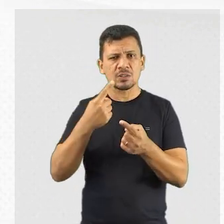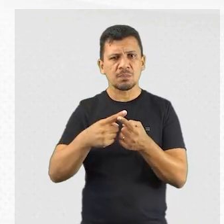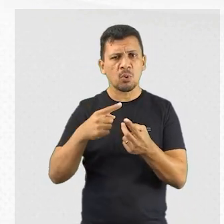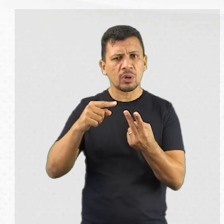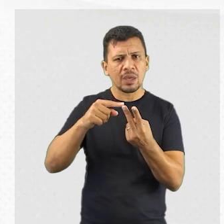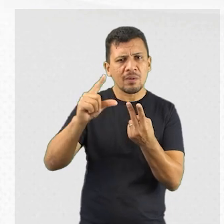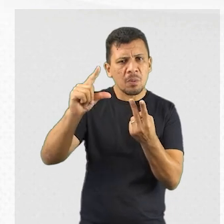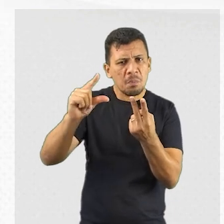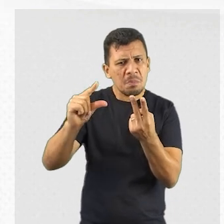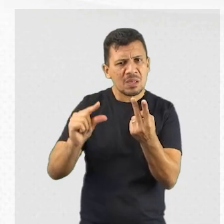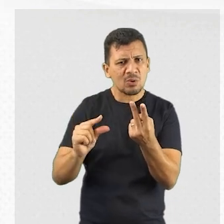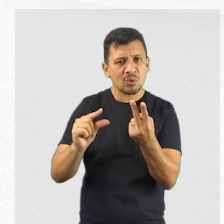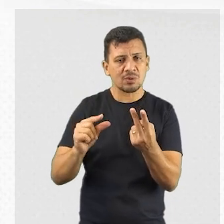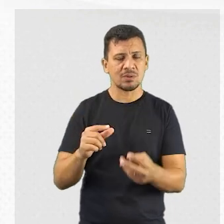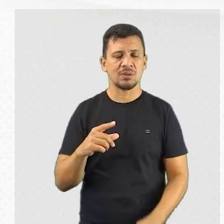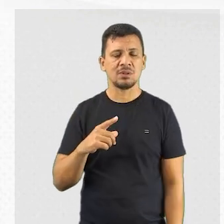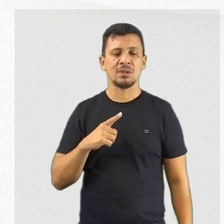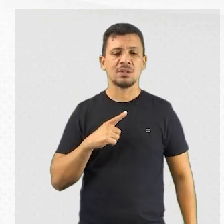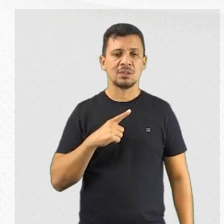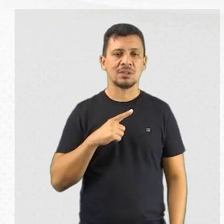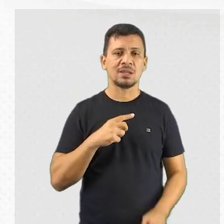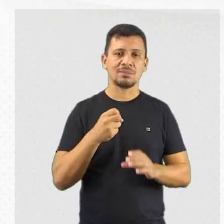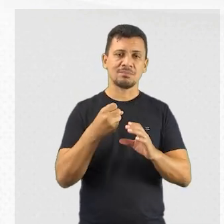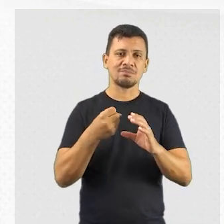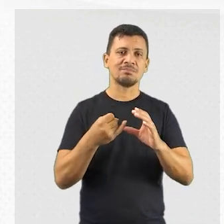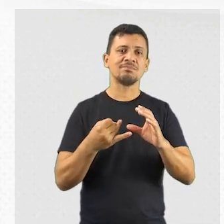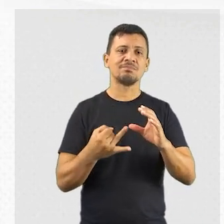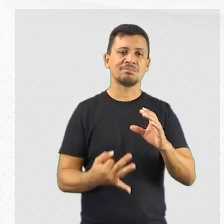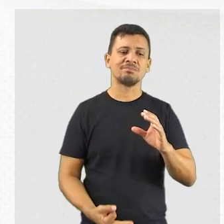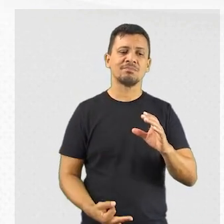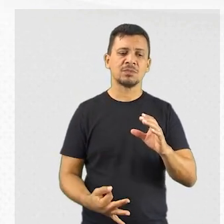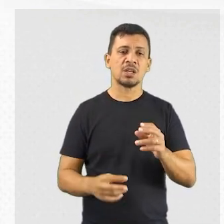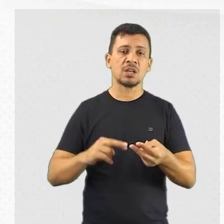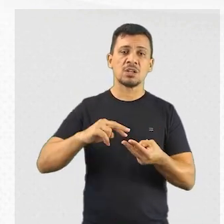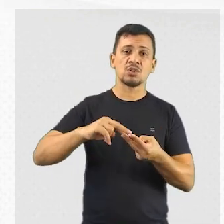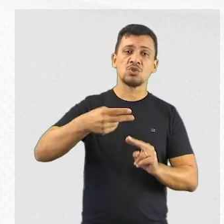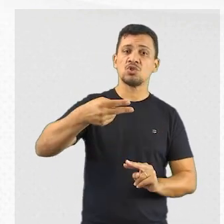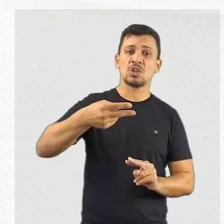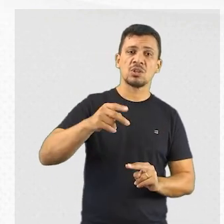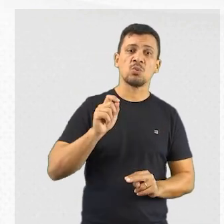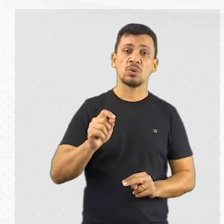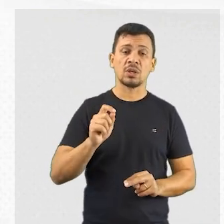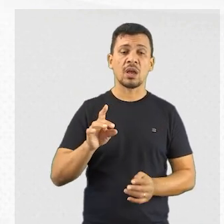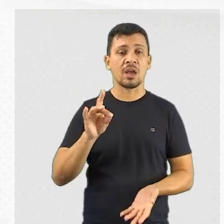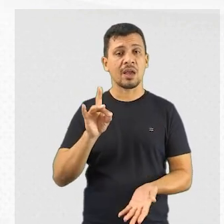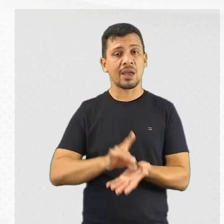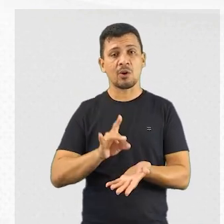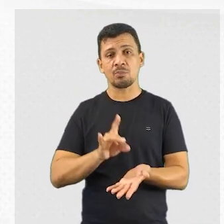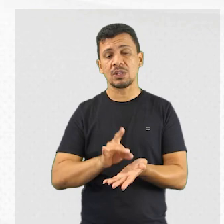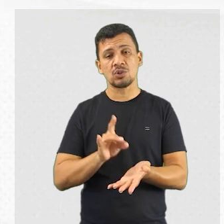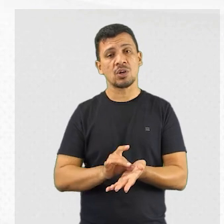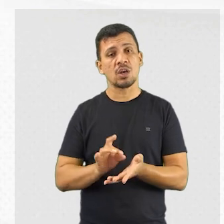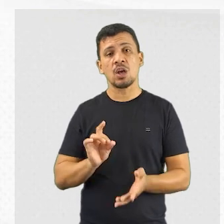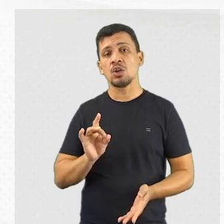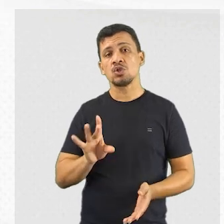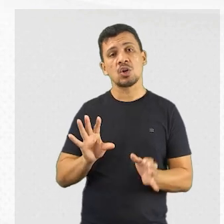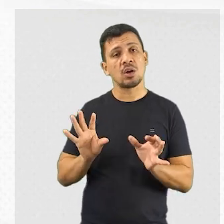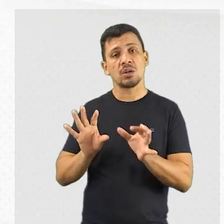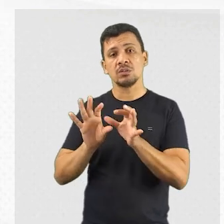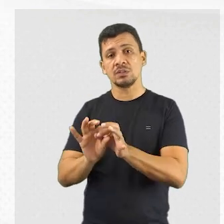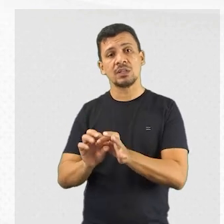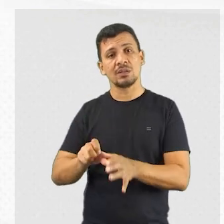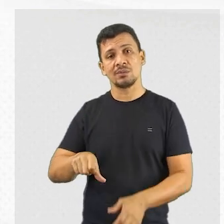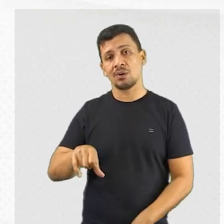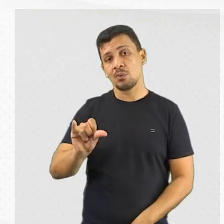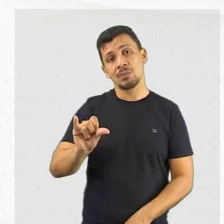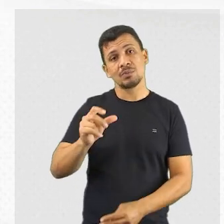tá? Ele tem essas características, tá? De genes que estão realmente somente ligados ao cromossomo